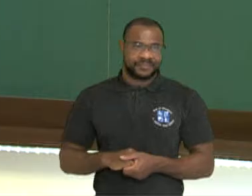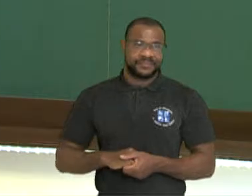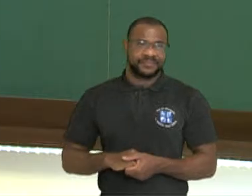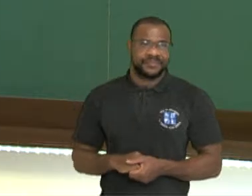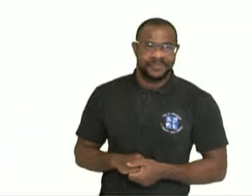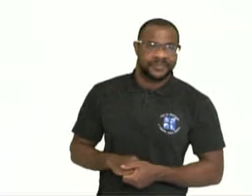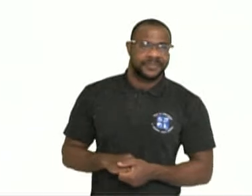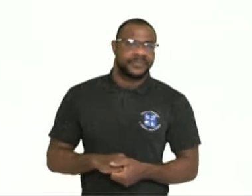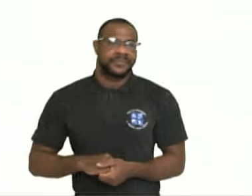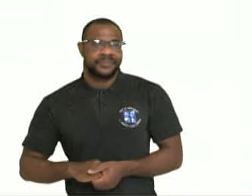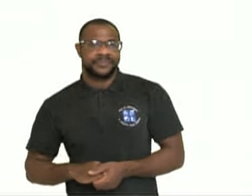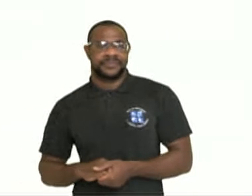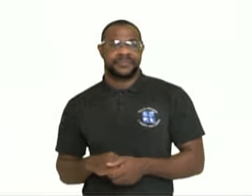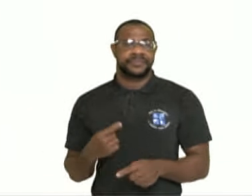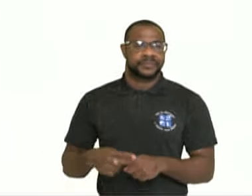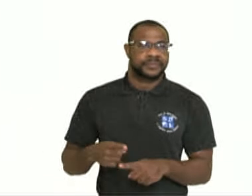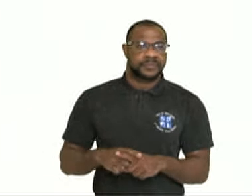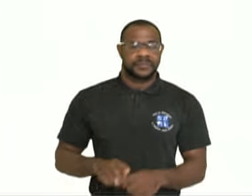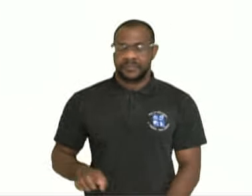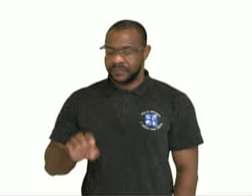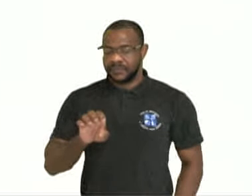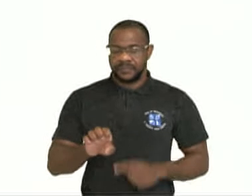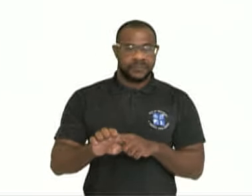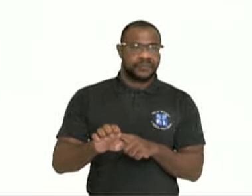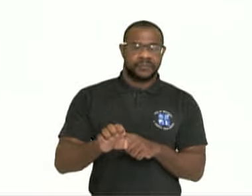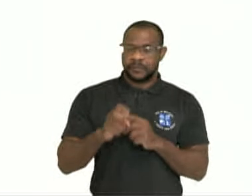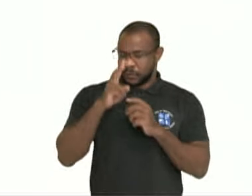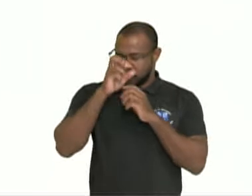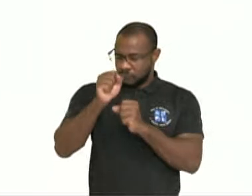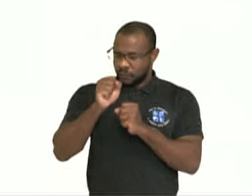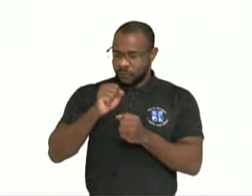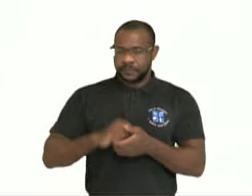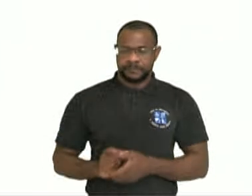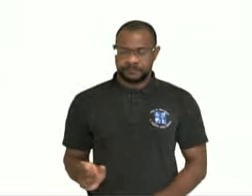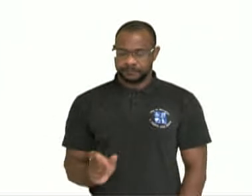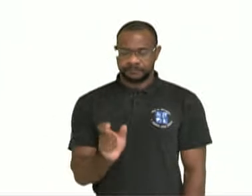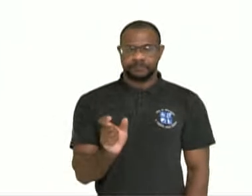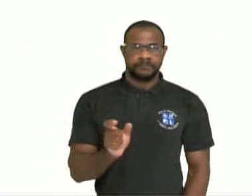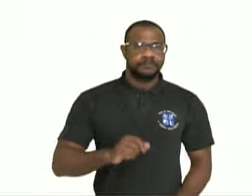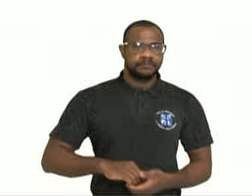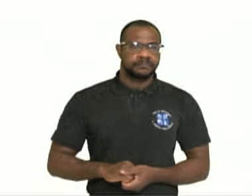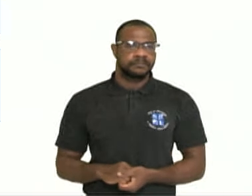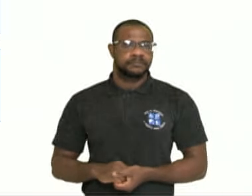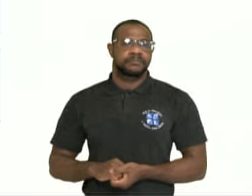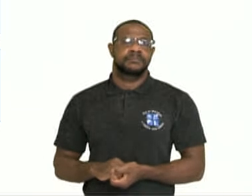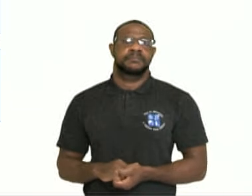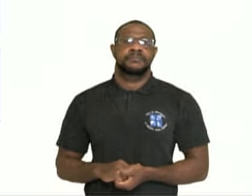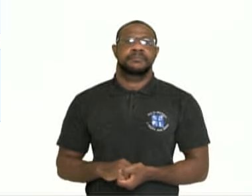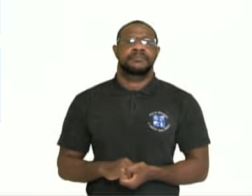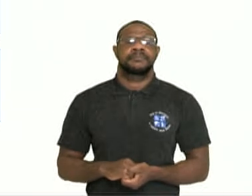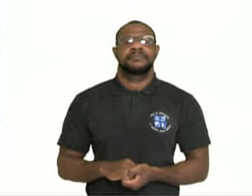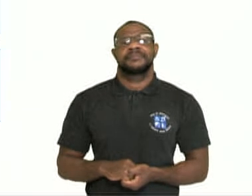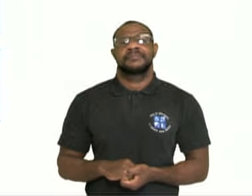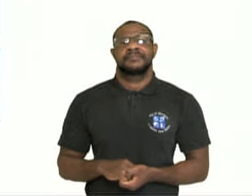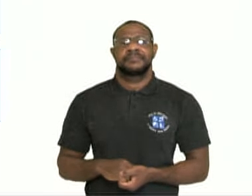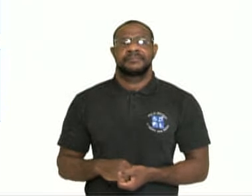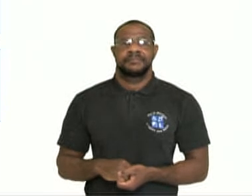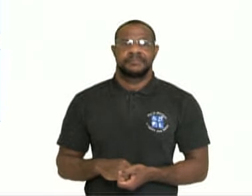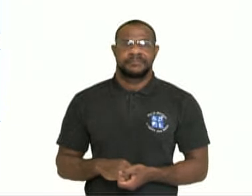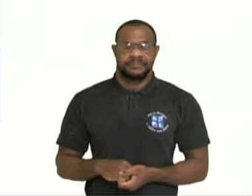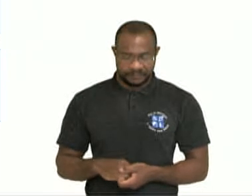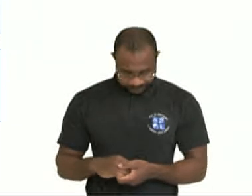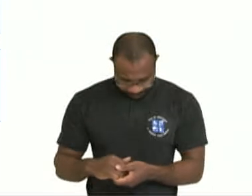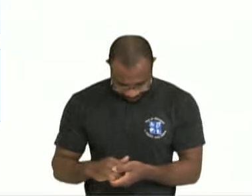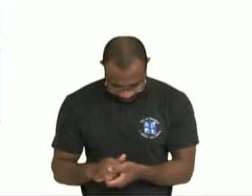igual, sabe? Porque o E, ele traz uma força ali para a palavra hierbas, bien? A ver